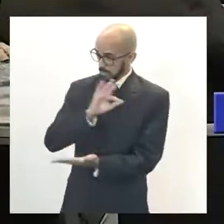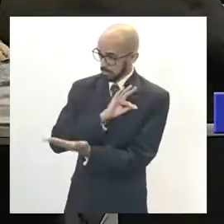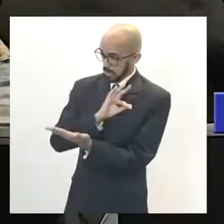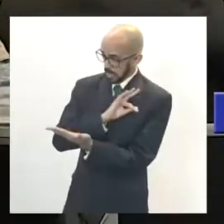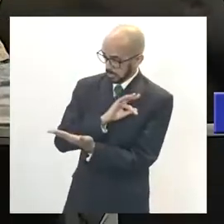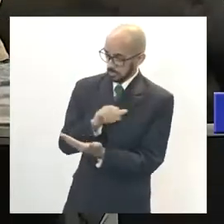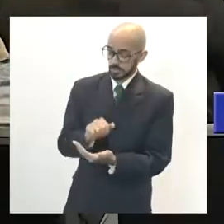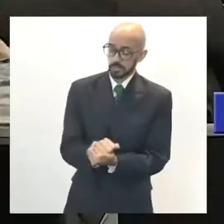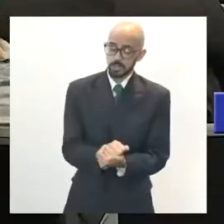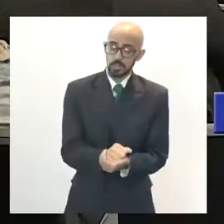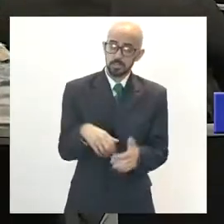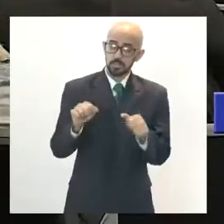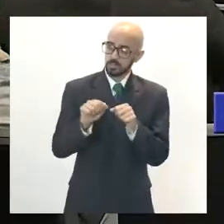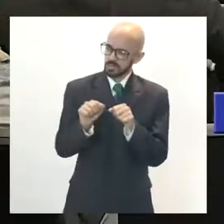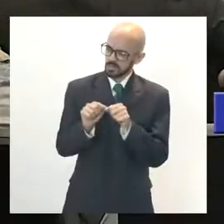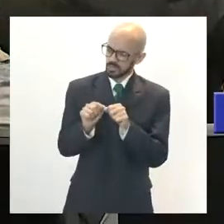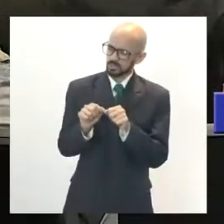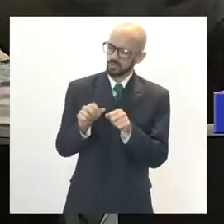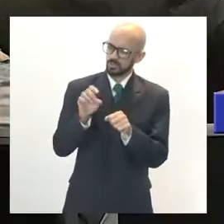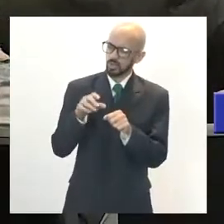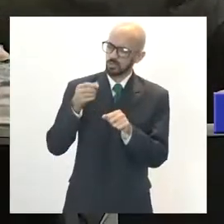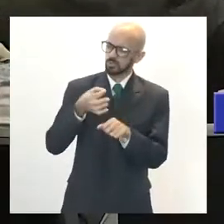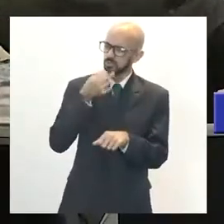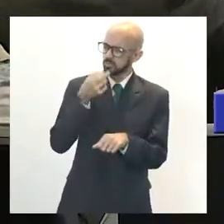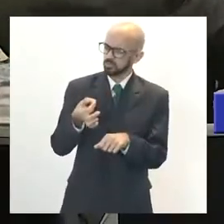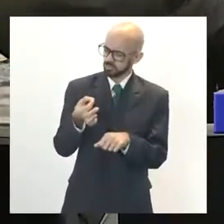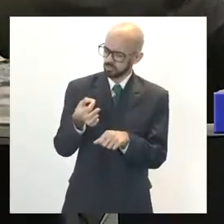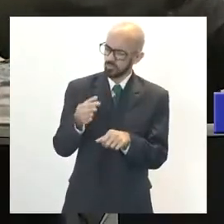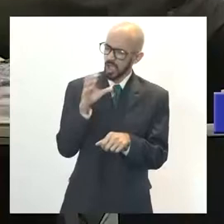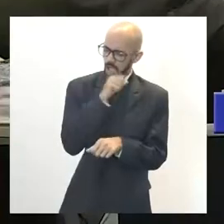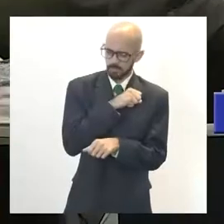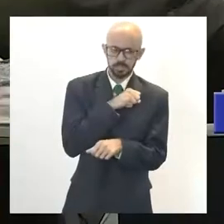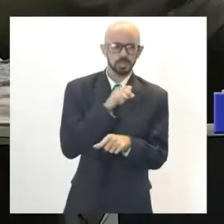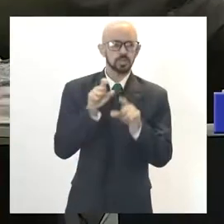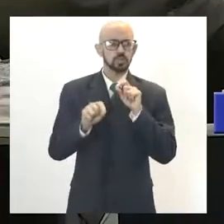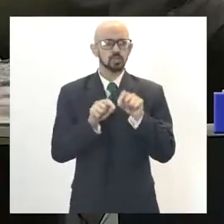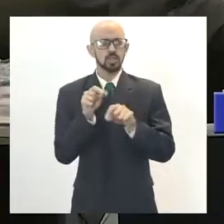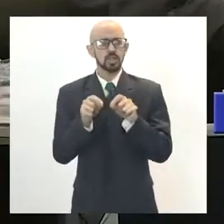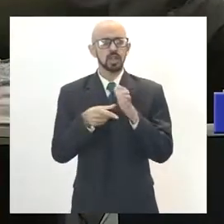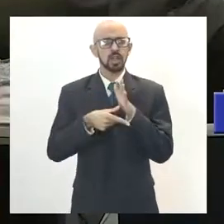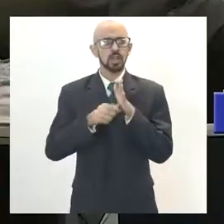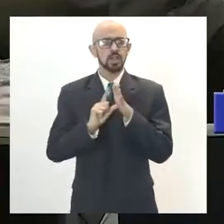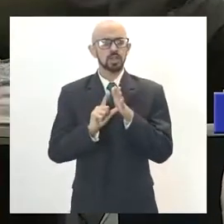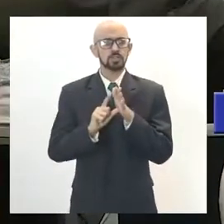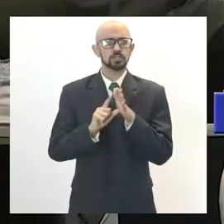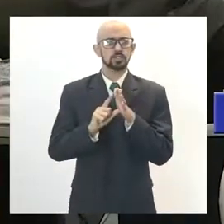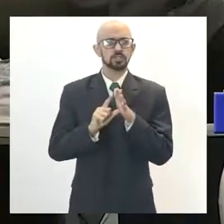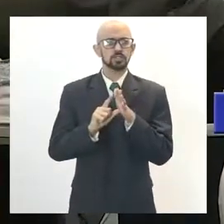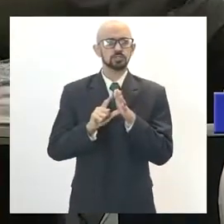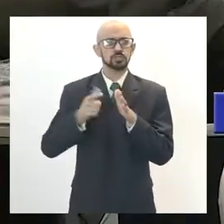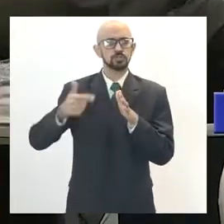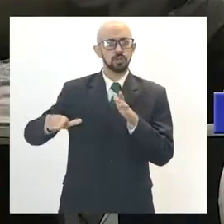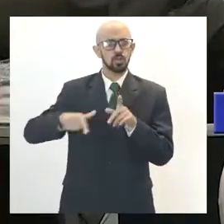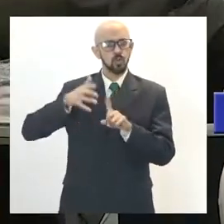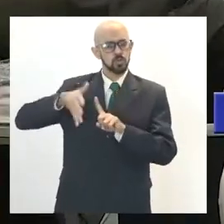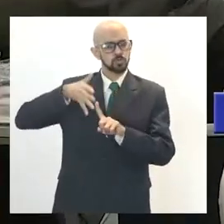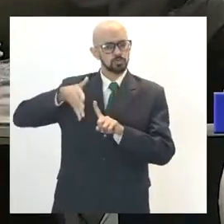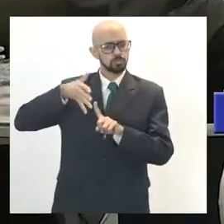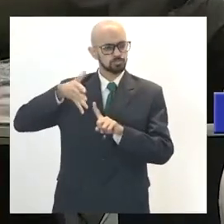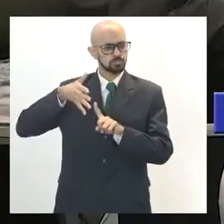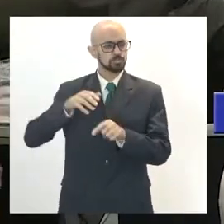fazer uma observação muito rápido antes de passar a palavra para o próximo participante